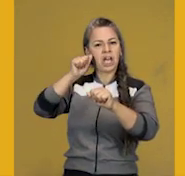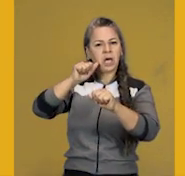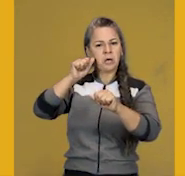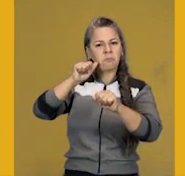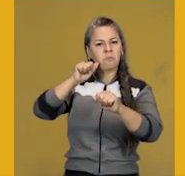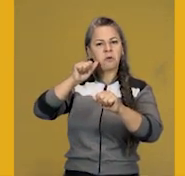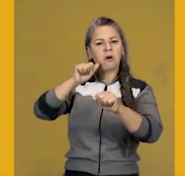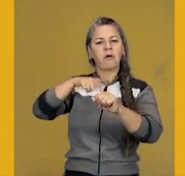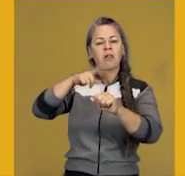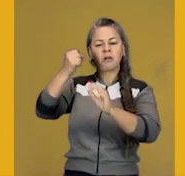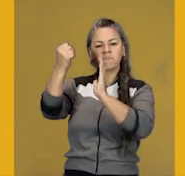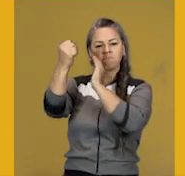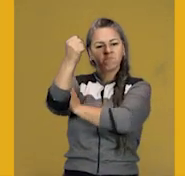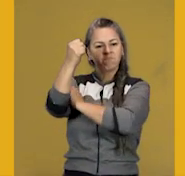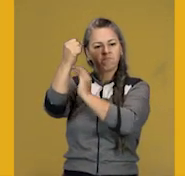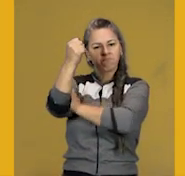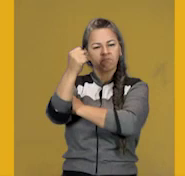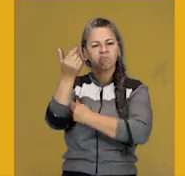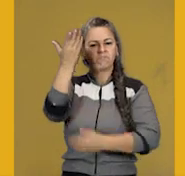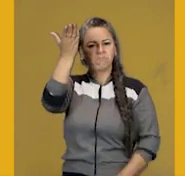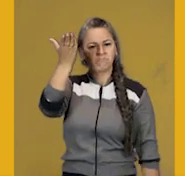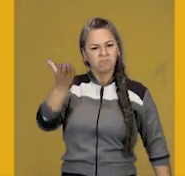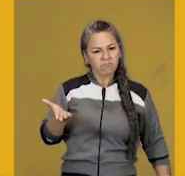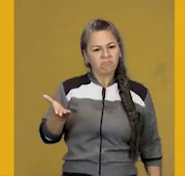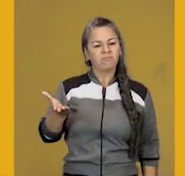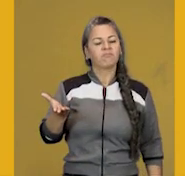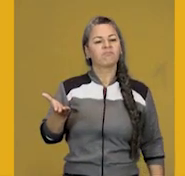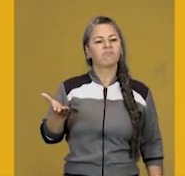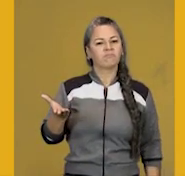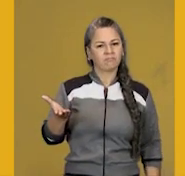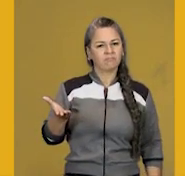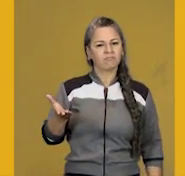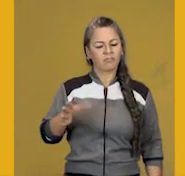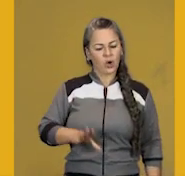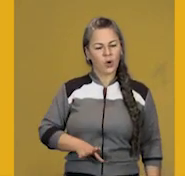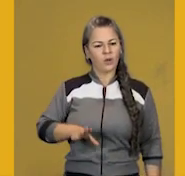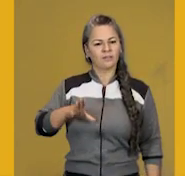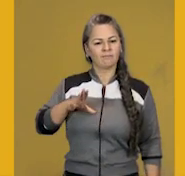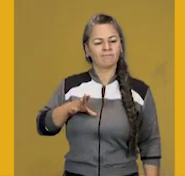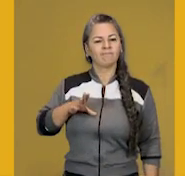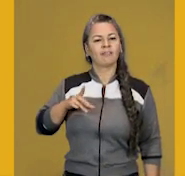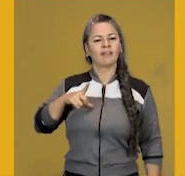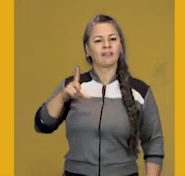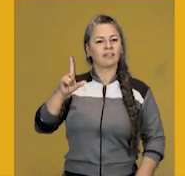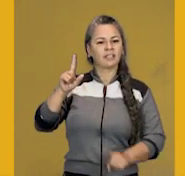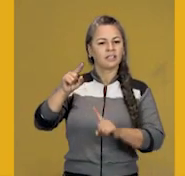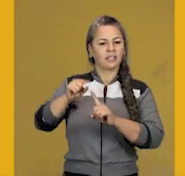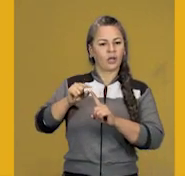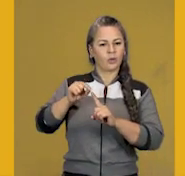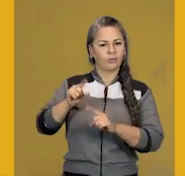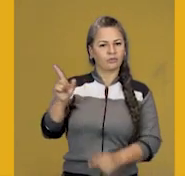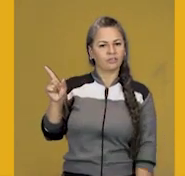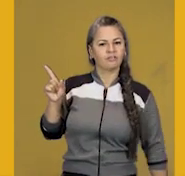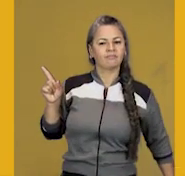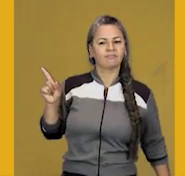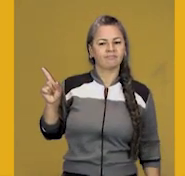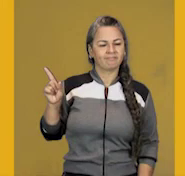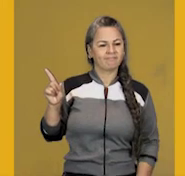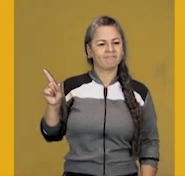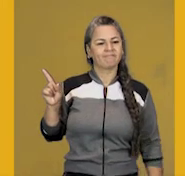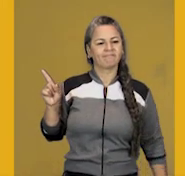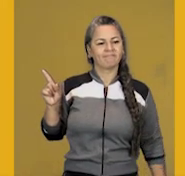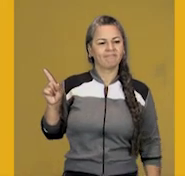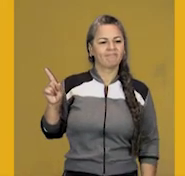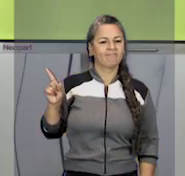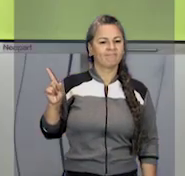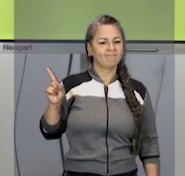com objetivos, né? Que tem essa questão da determinação, tá? Então, olha só que interessante isso, tá? E aí, gente, nós vamos